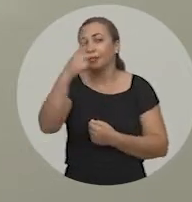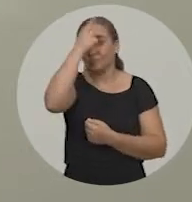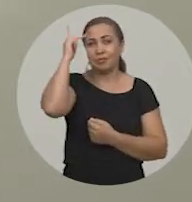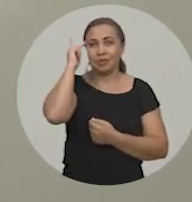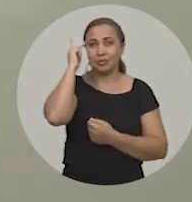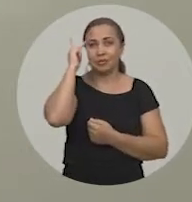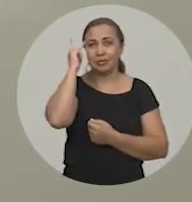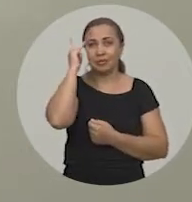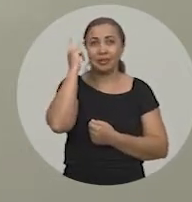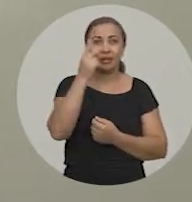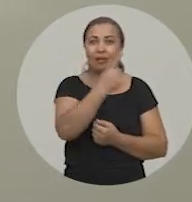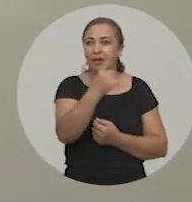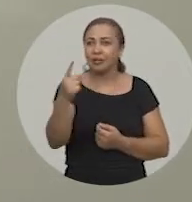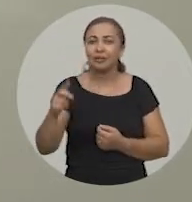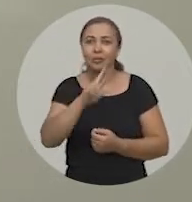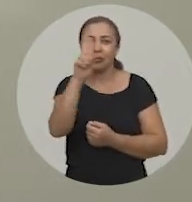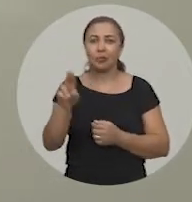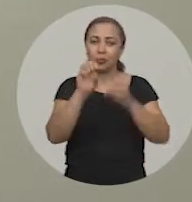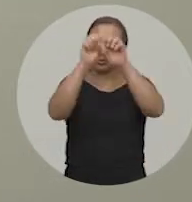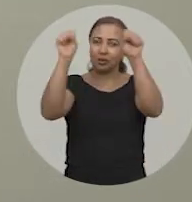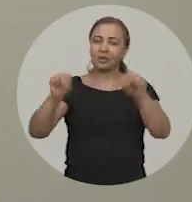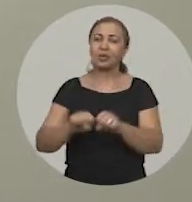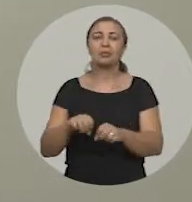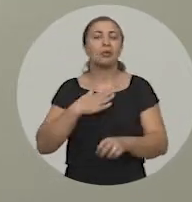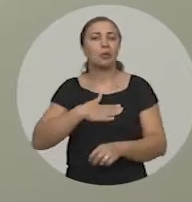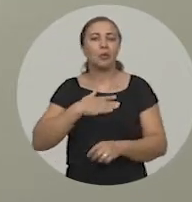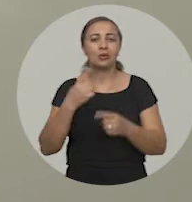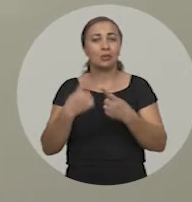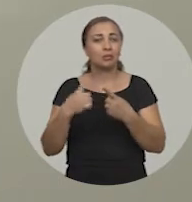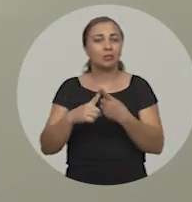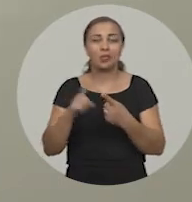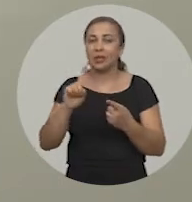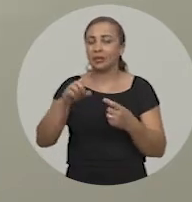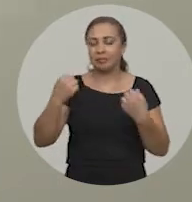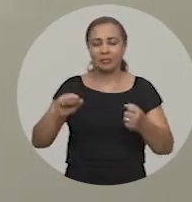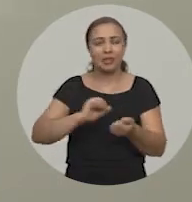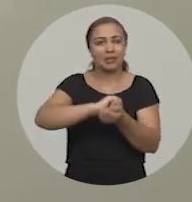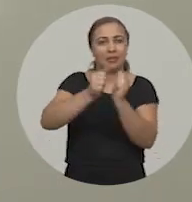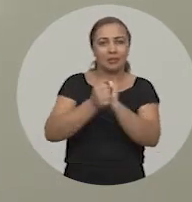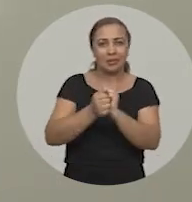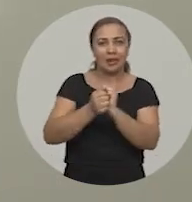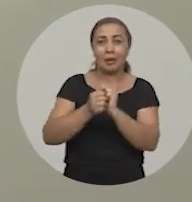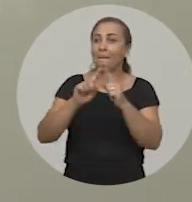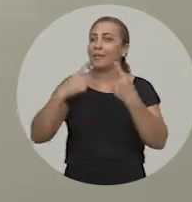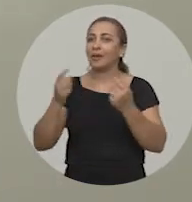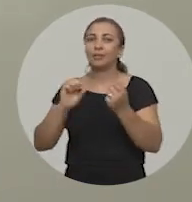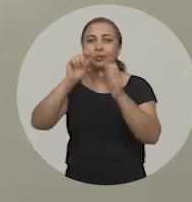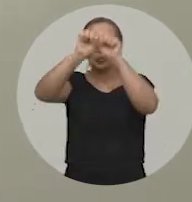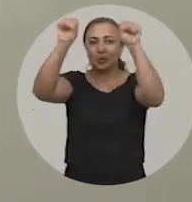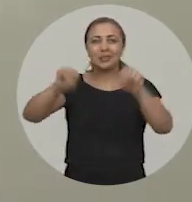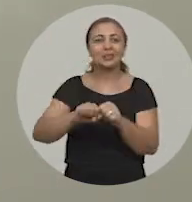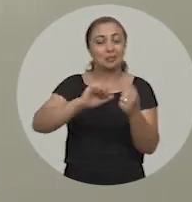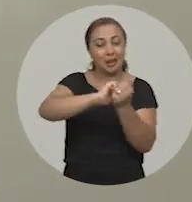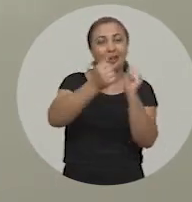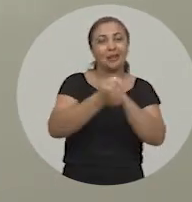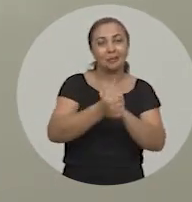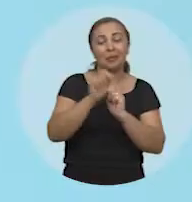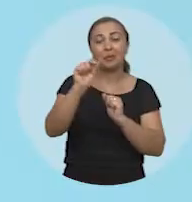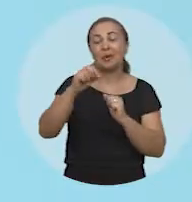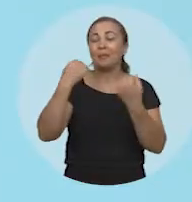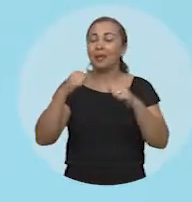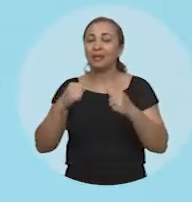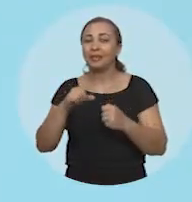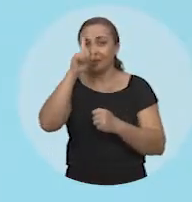Então eles usam o sistema, gostam do sistema justamente por isso. Eles não precisam se adaptar ao sistema. O sistema se adapta às necessidades